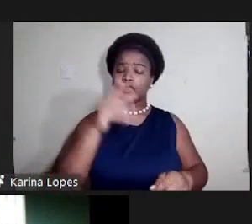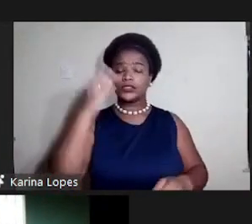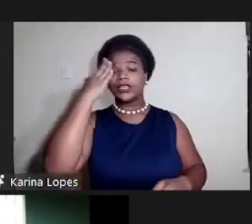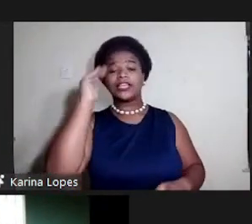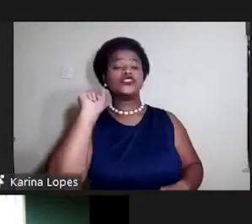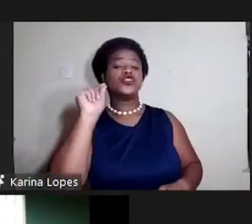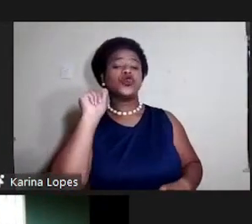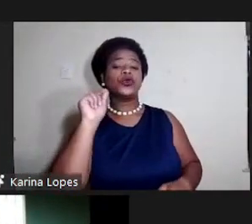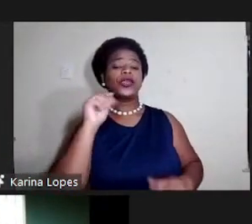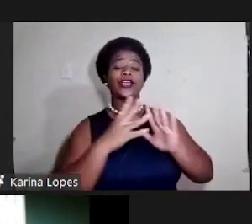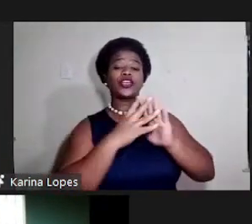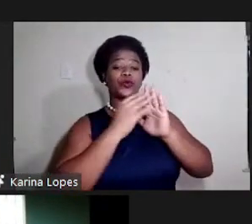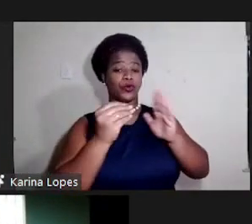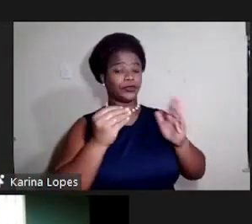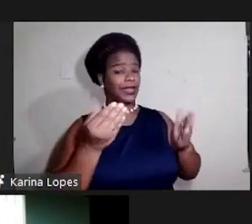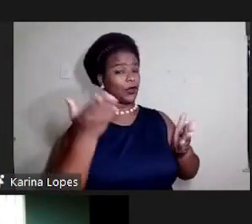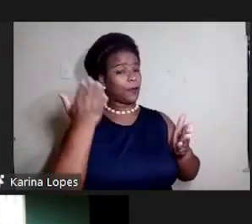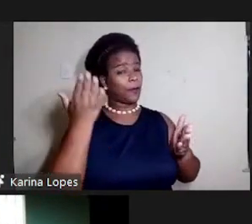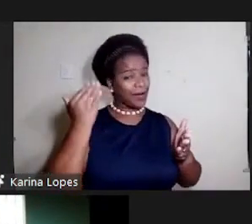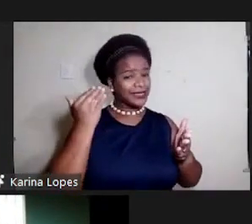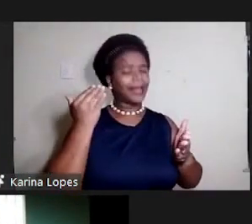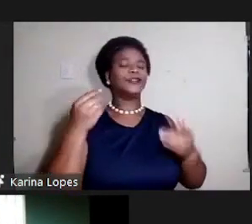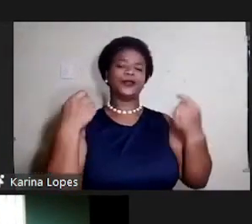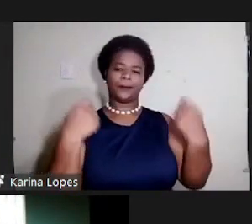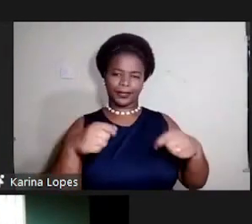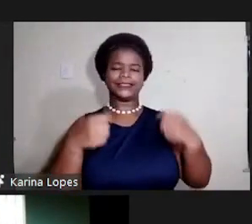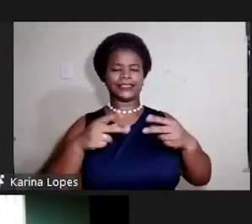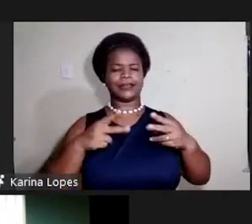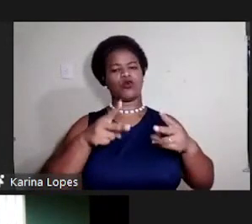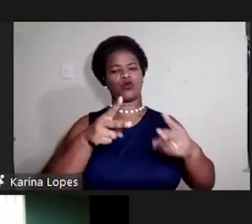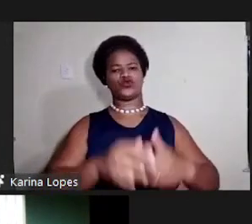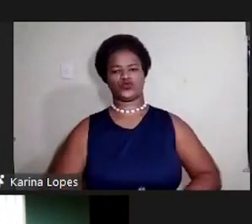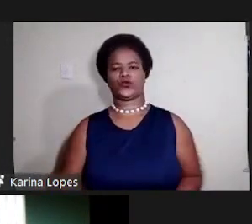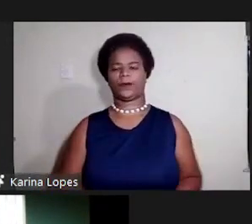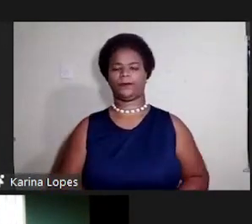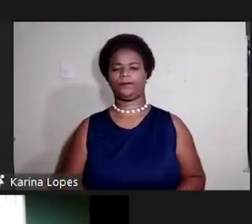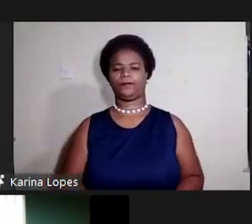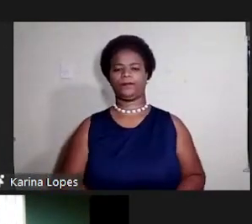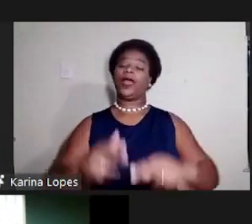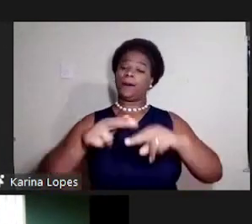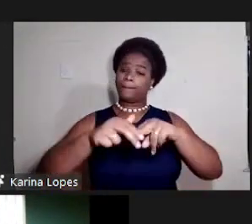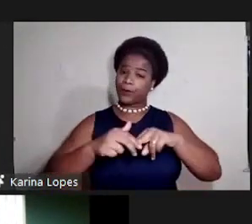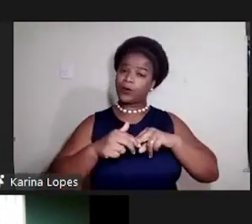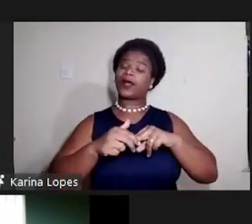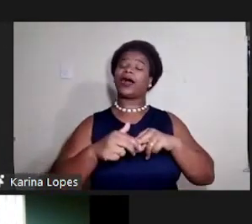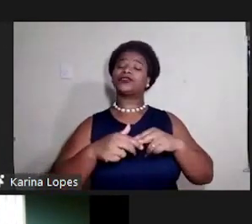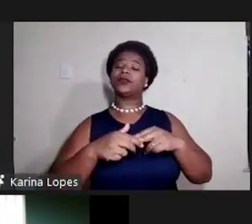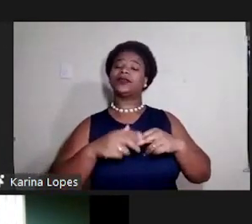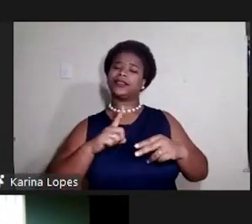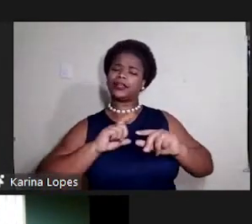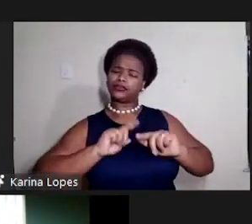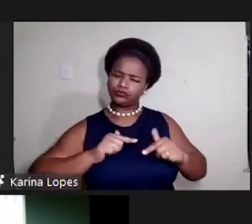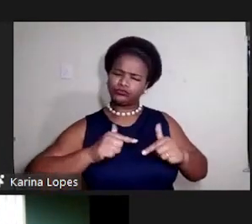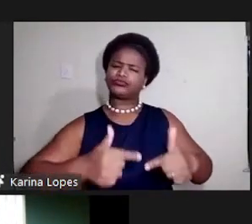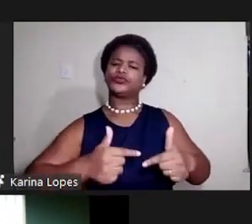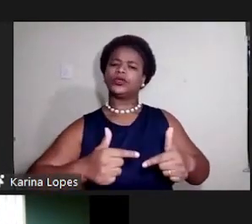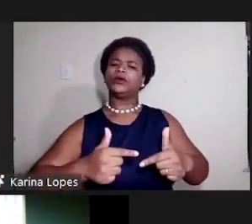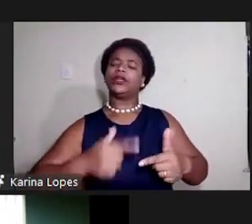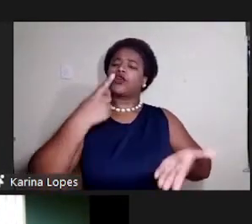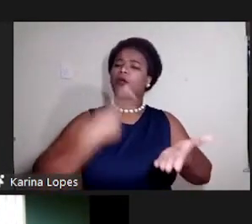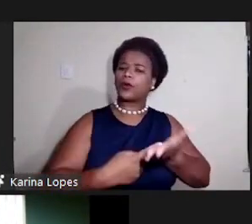vigente à época deveria ser preservado. Em função de sua determinação e compromisso com a FACED,